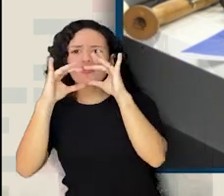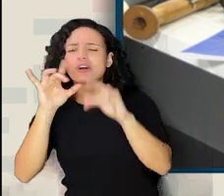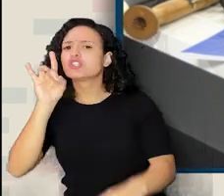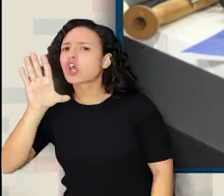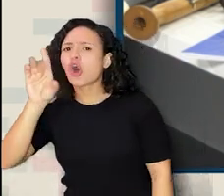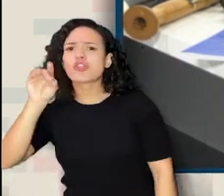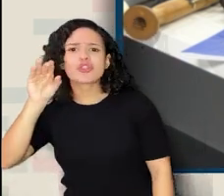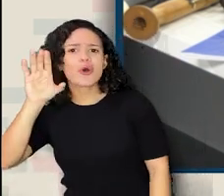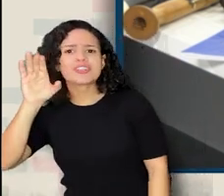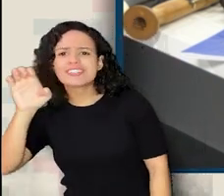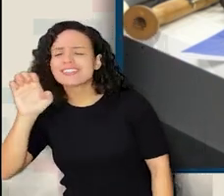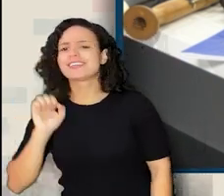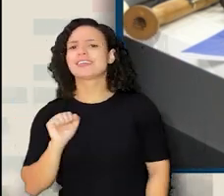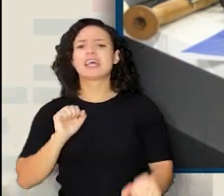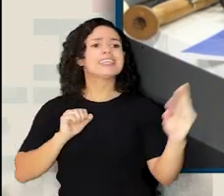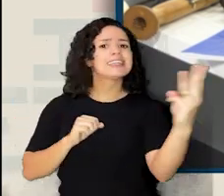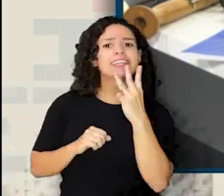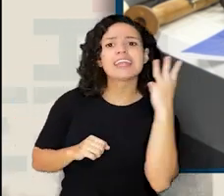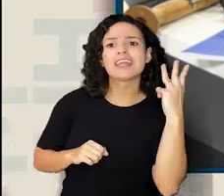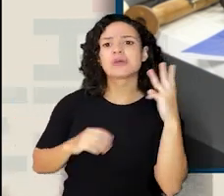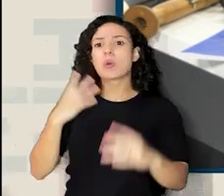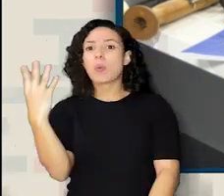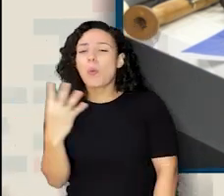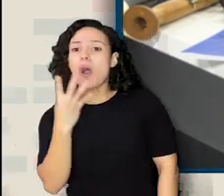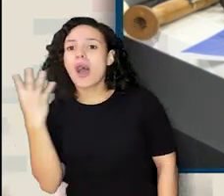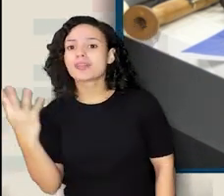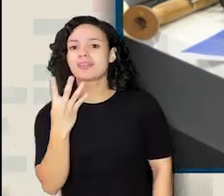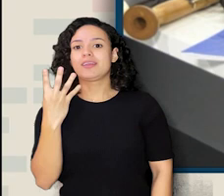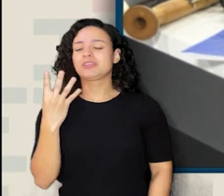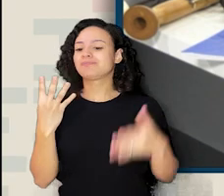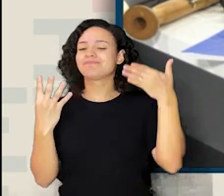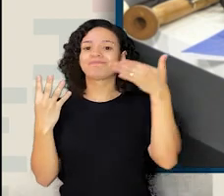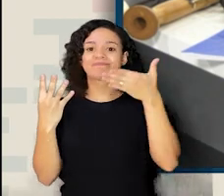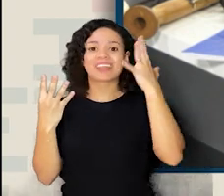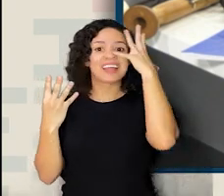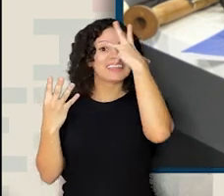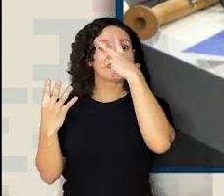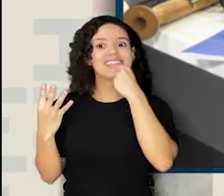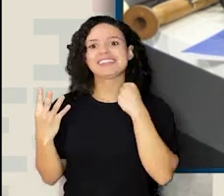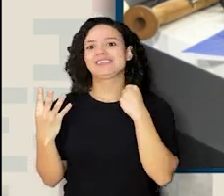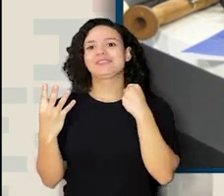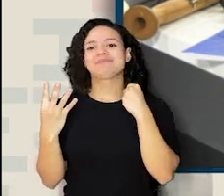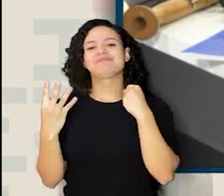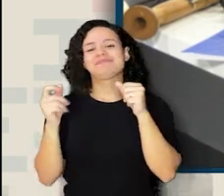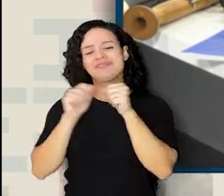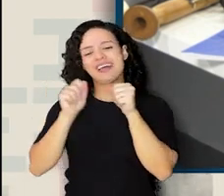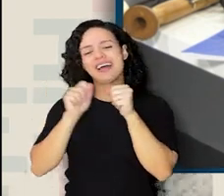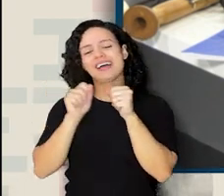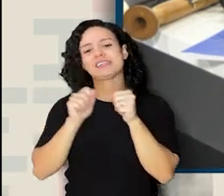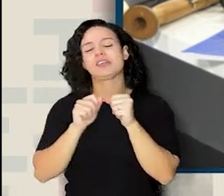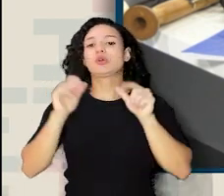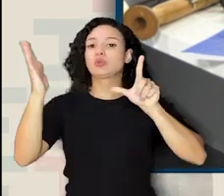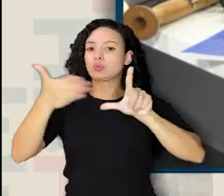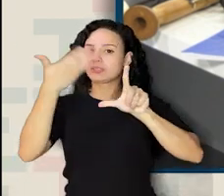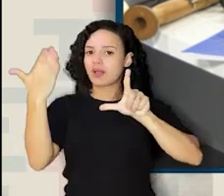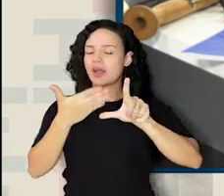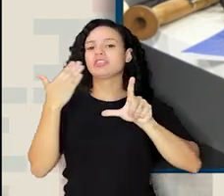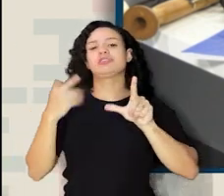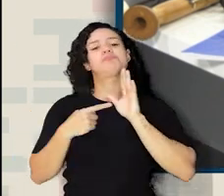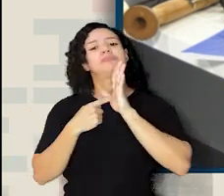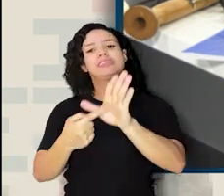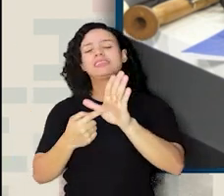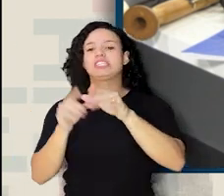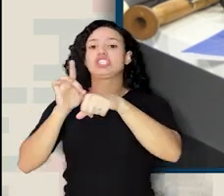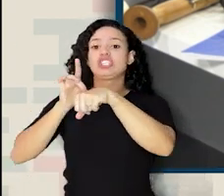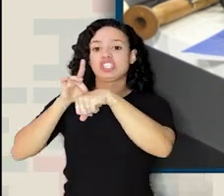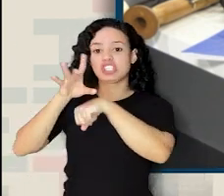de flautas, só as flautas doces, trios, quartetos, que é uma coisa linda, né?